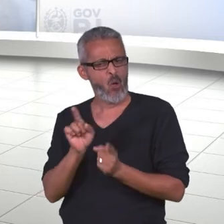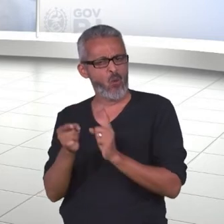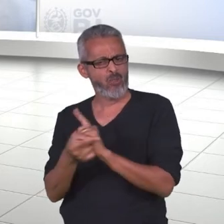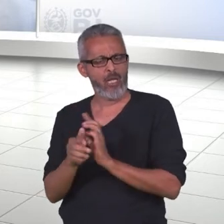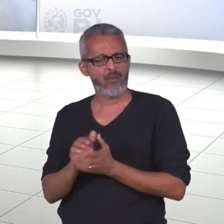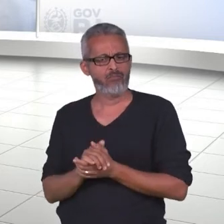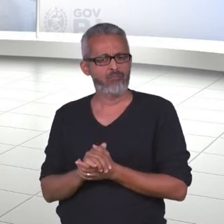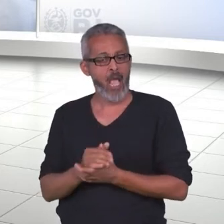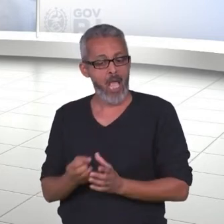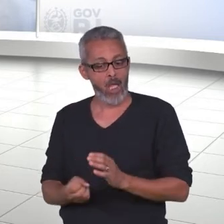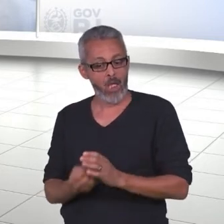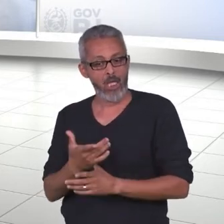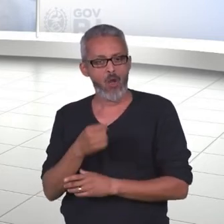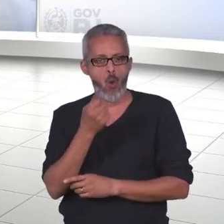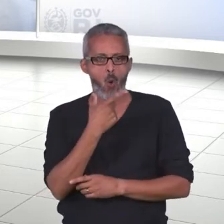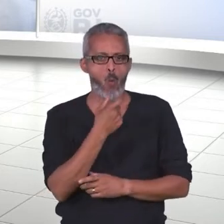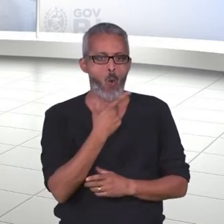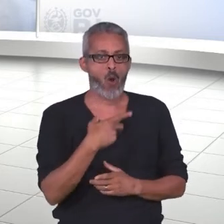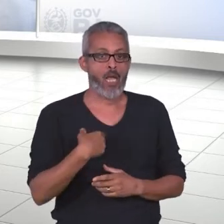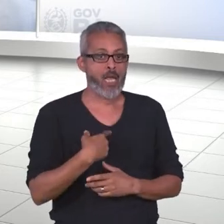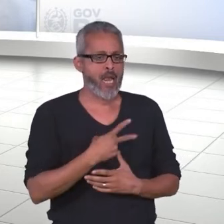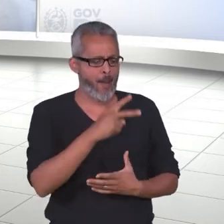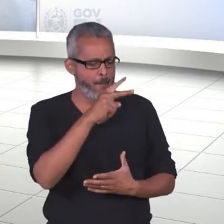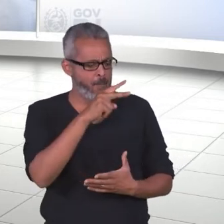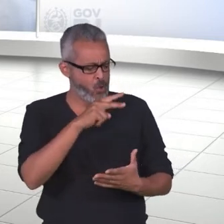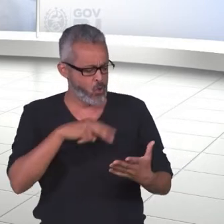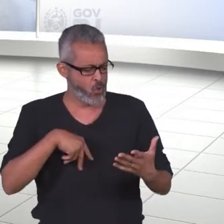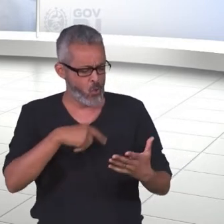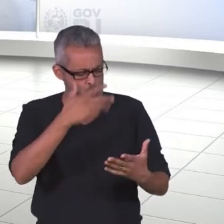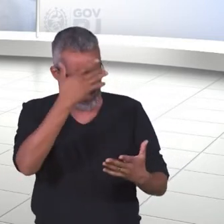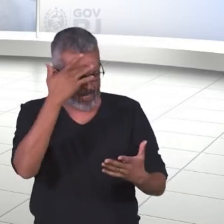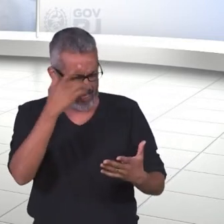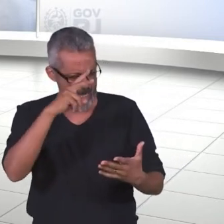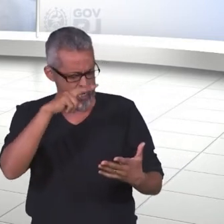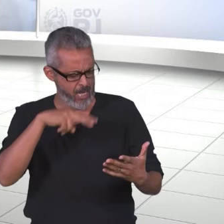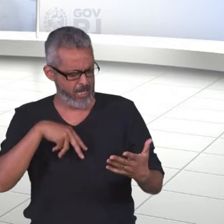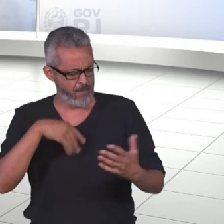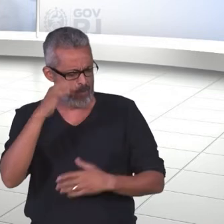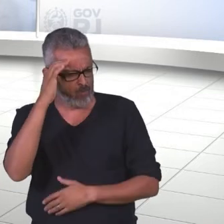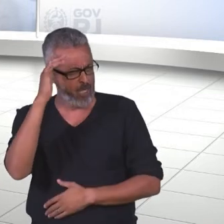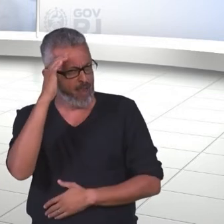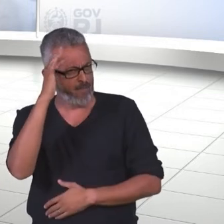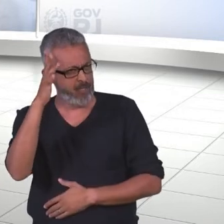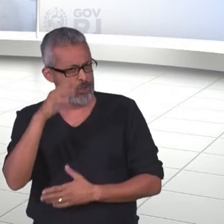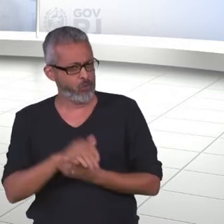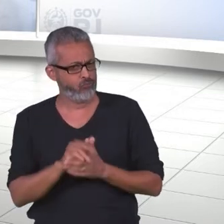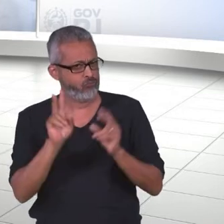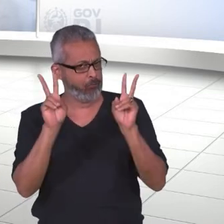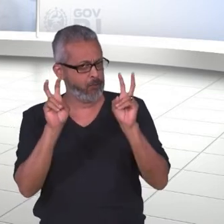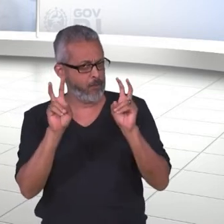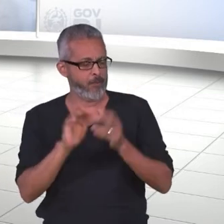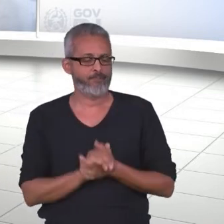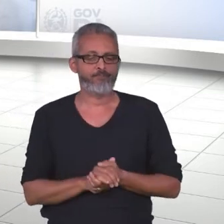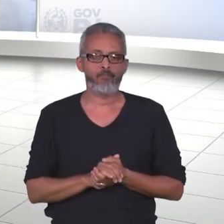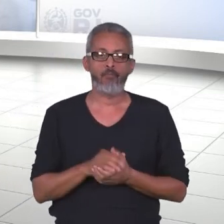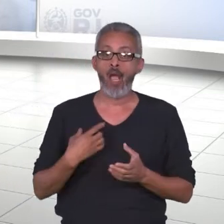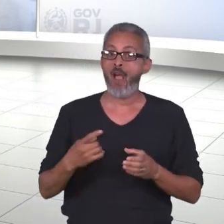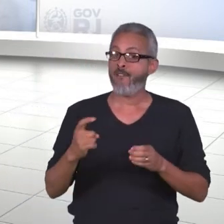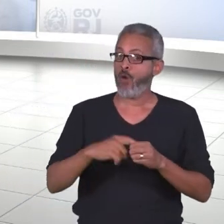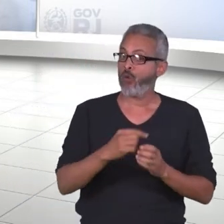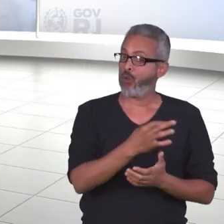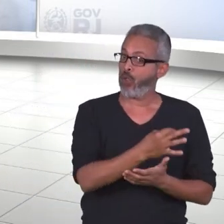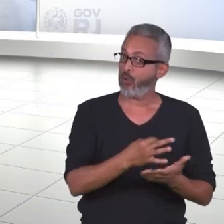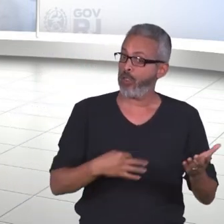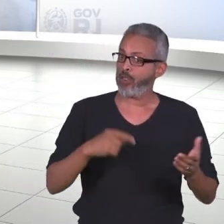à reação da sociedade brasileira frente a uma vanguarda europeia é dado logo no início da questão. E o que